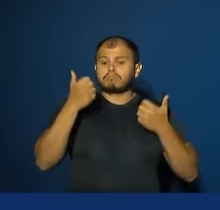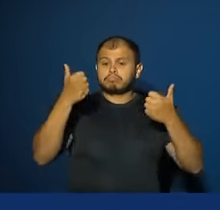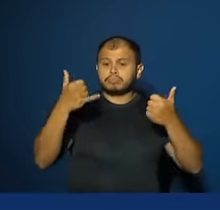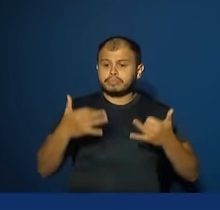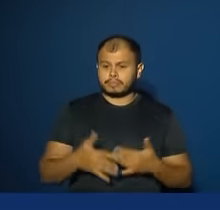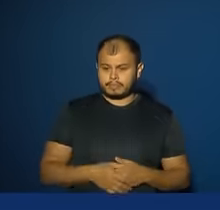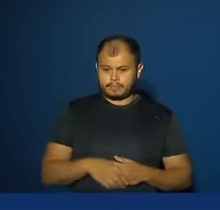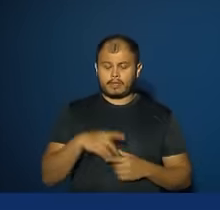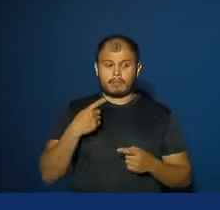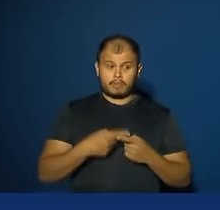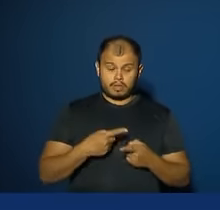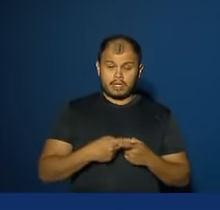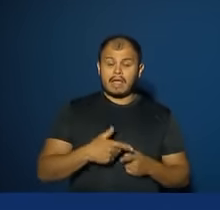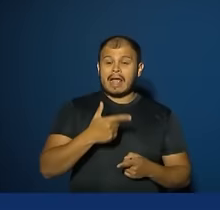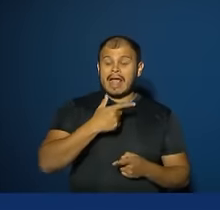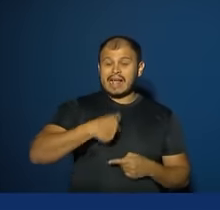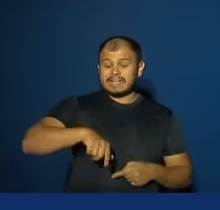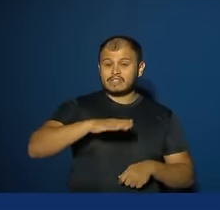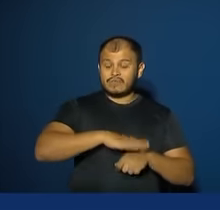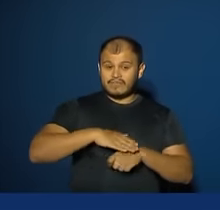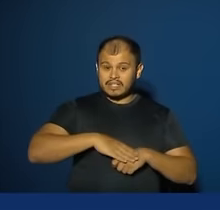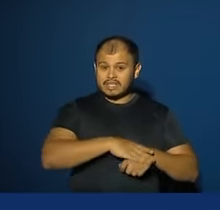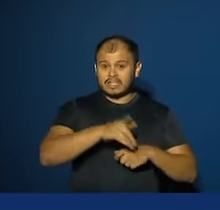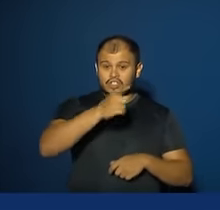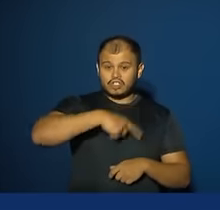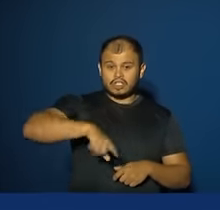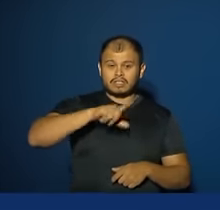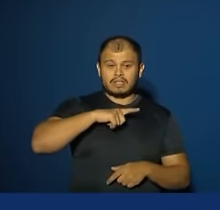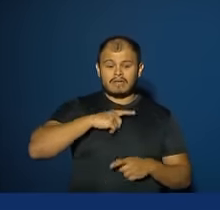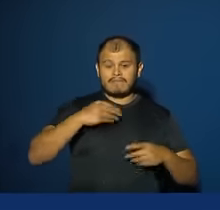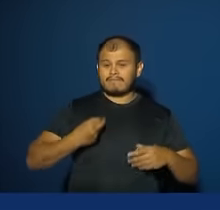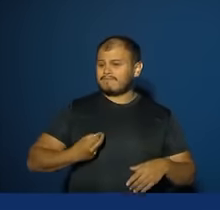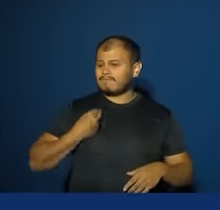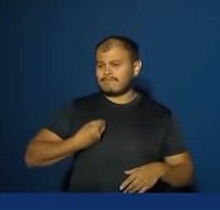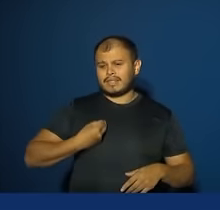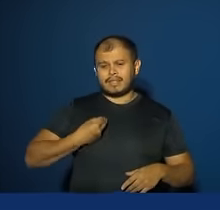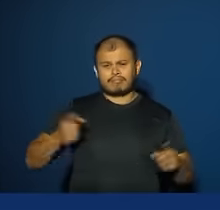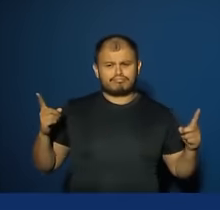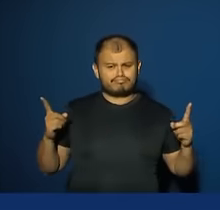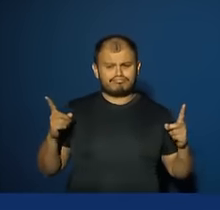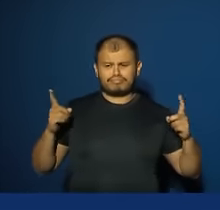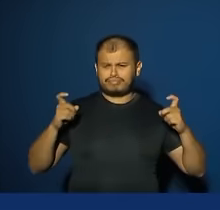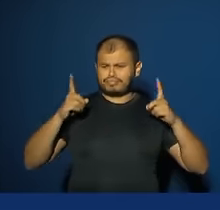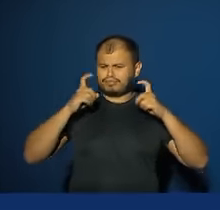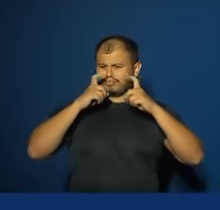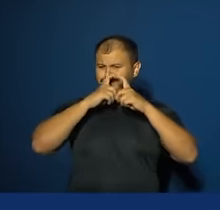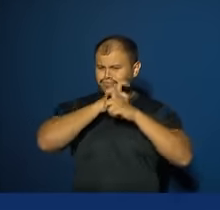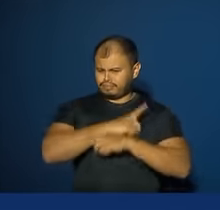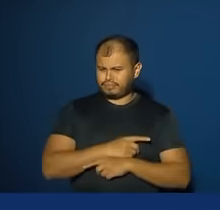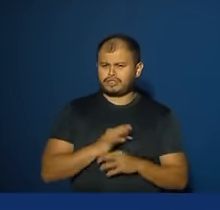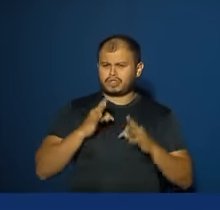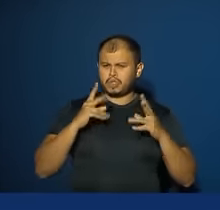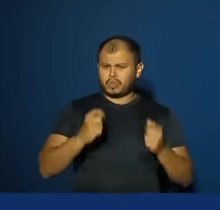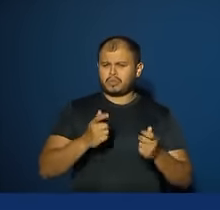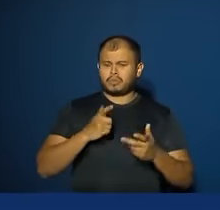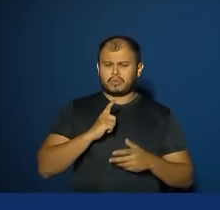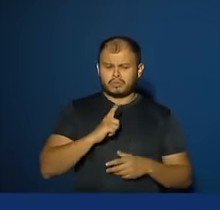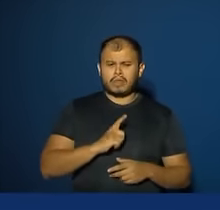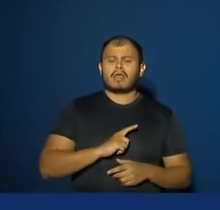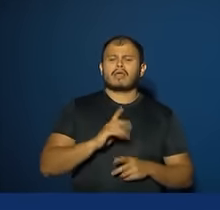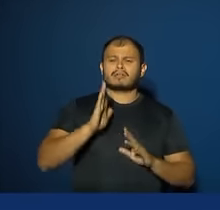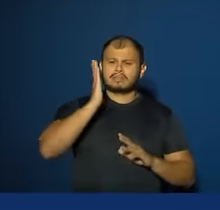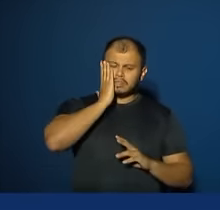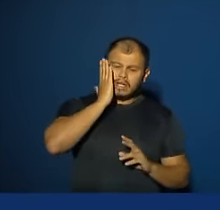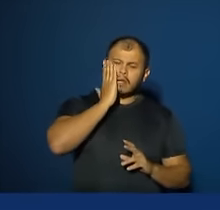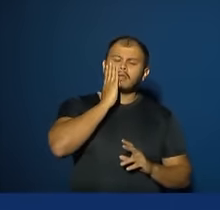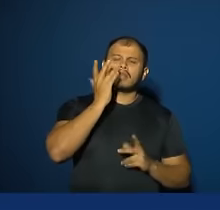Porque isso fez com que nossa vida se tornasse muito difícil. Acho que todo mundo aqui que é fundamentalista, gosta